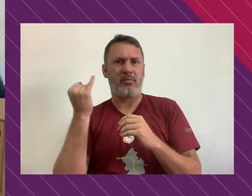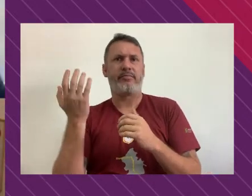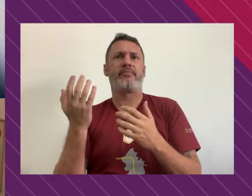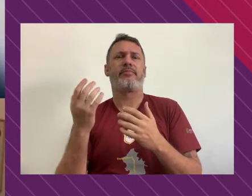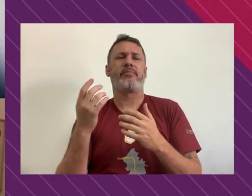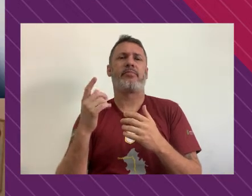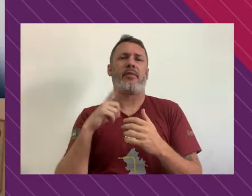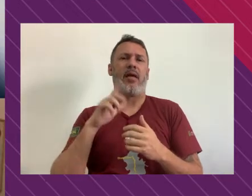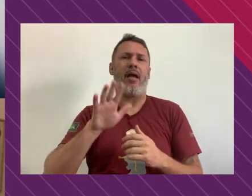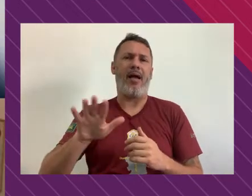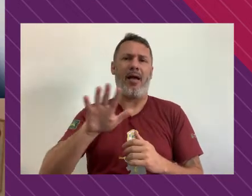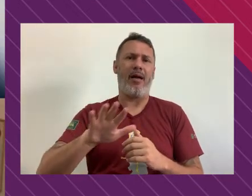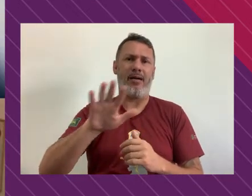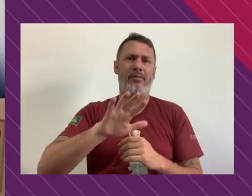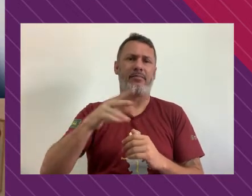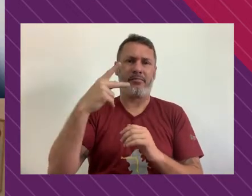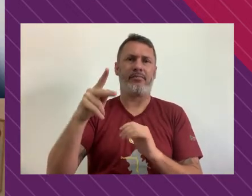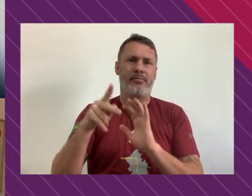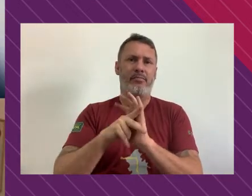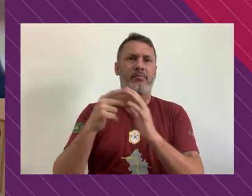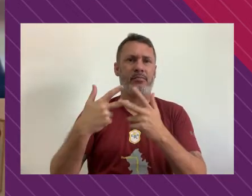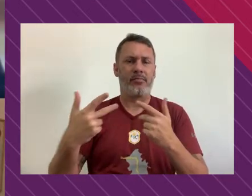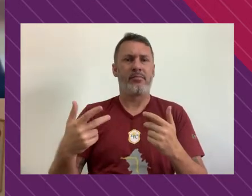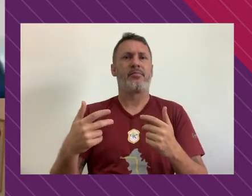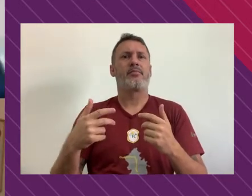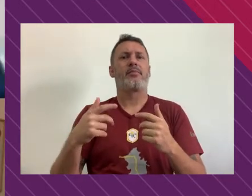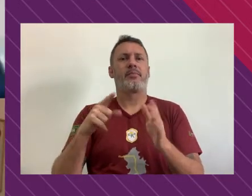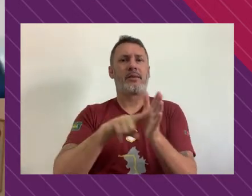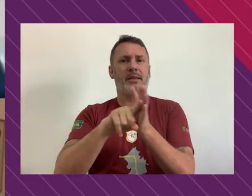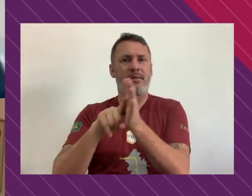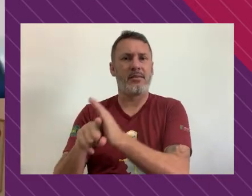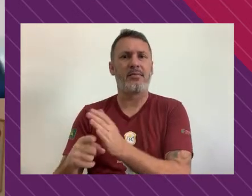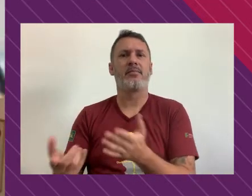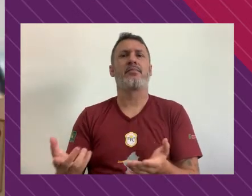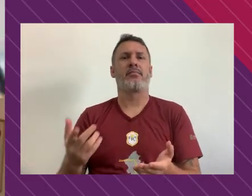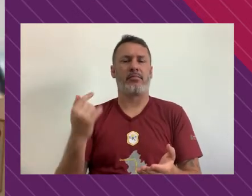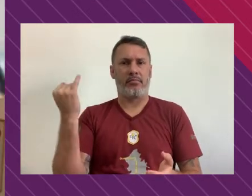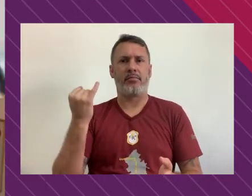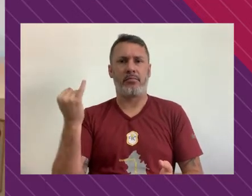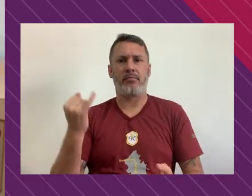problemáticos, pensando até em saúde mental.